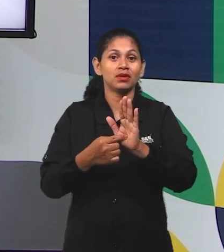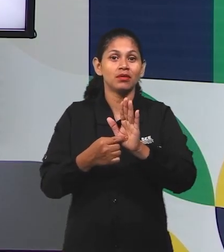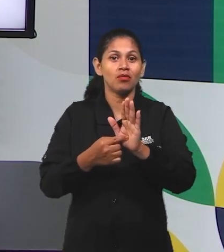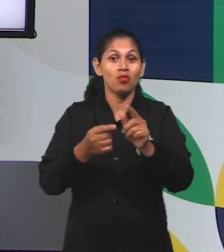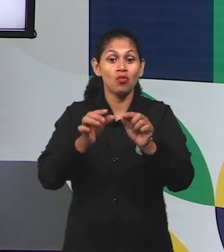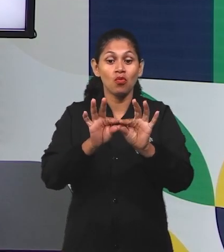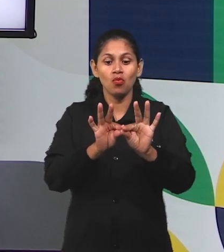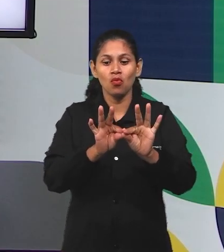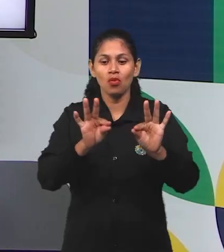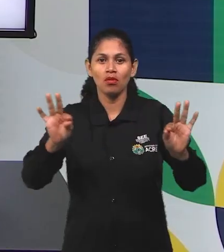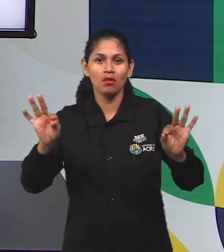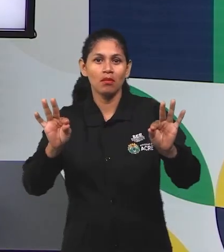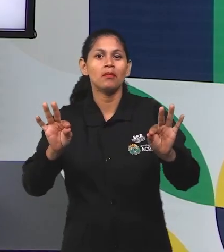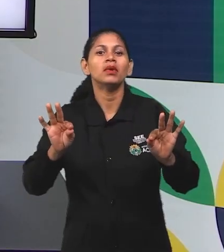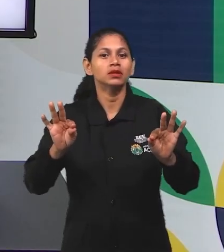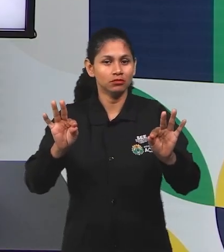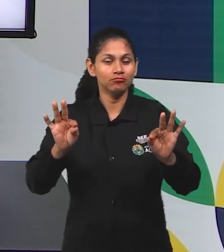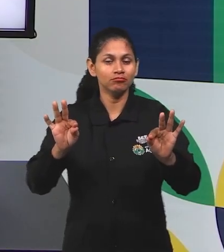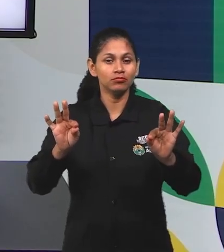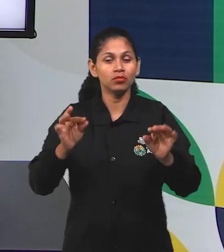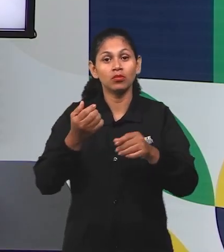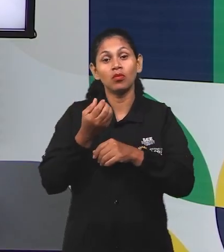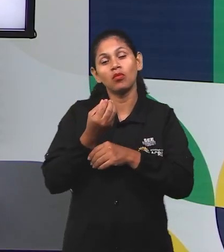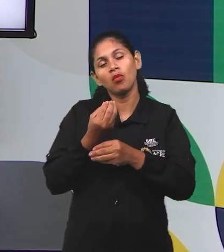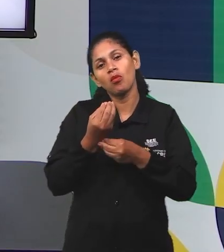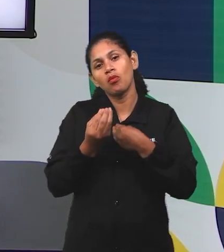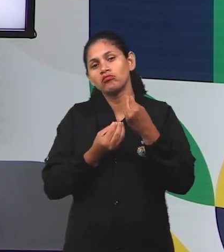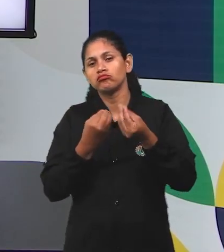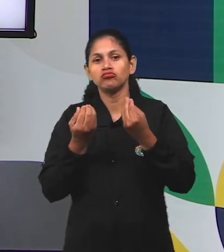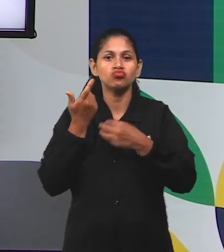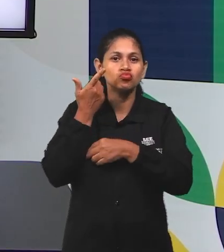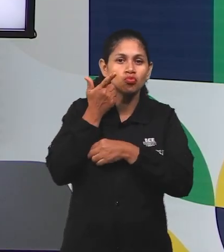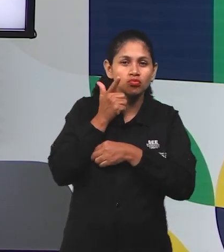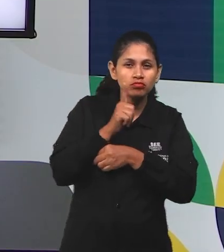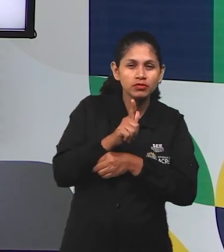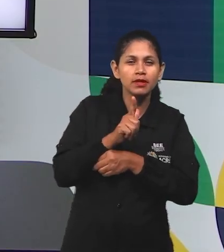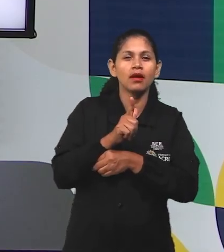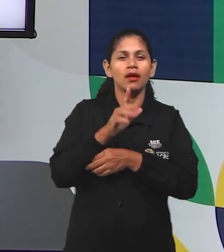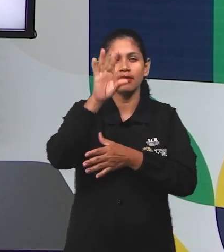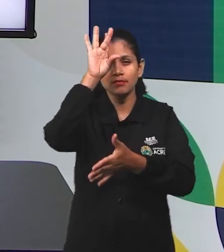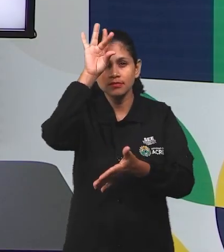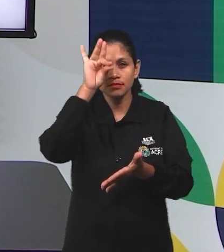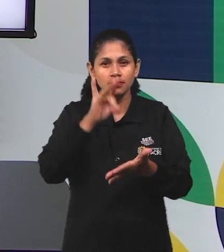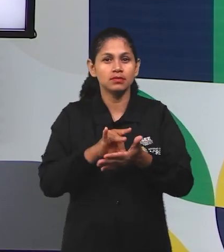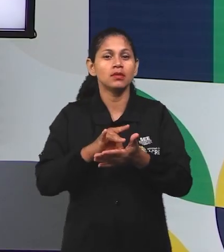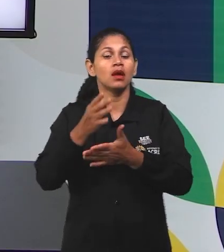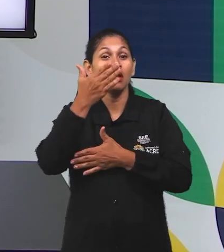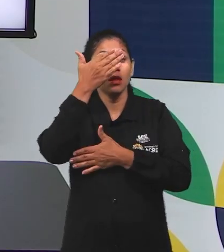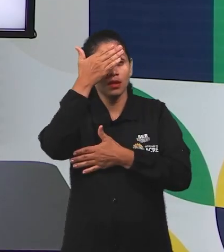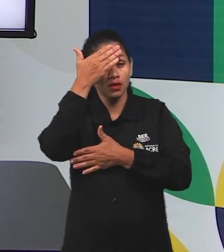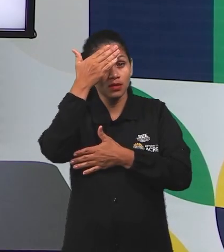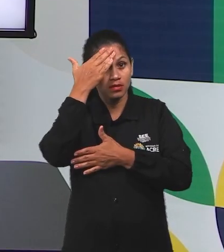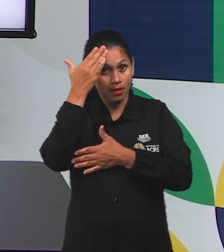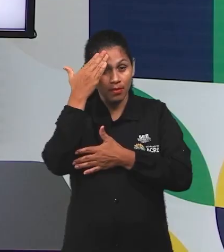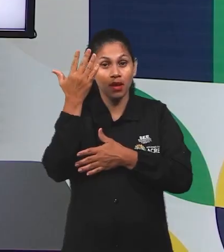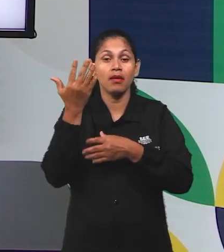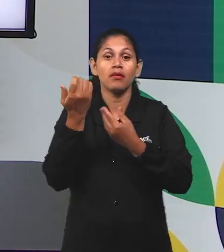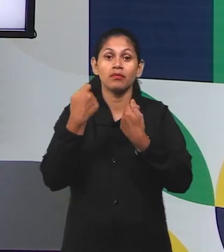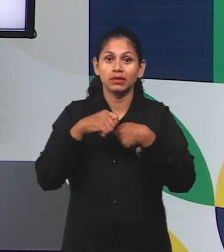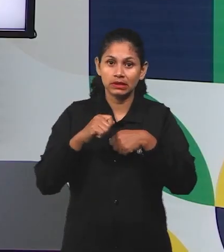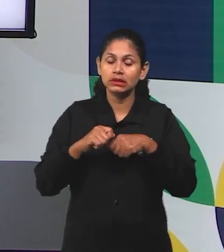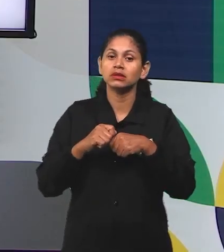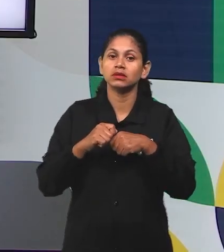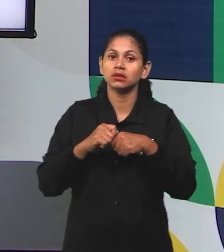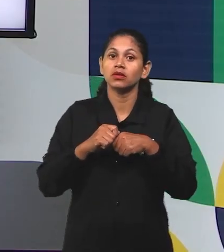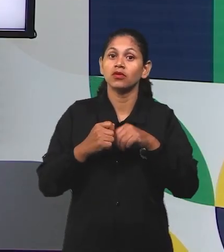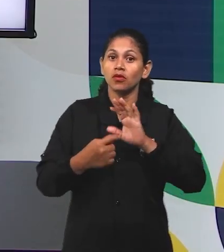matemática para ver o tamanho real desse ônibus. Só para você ter uma ideia, imagine aquele ônibus amarelinho que leva os alunos para a